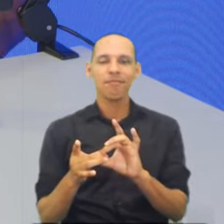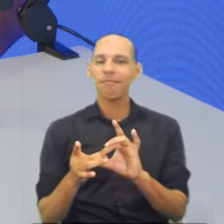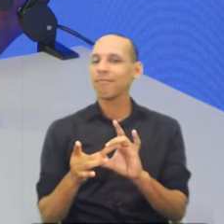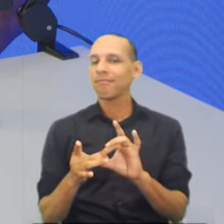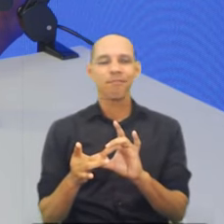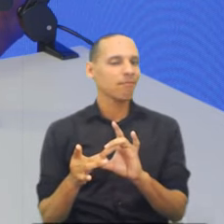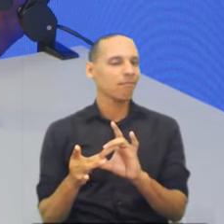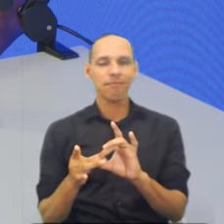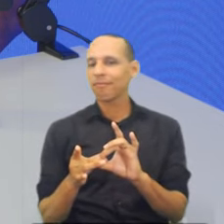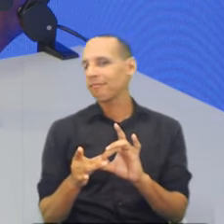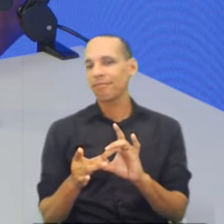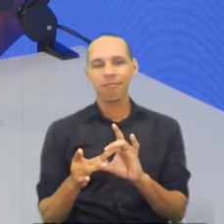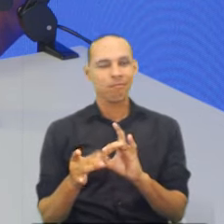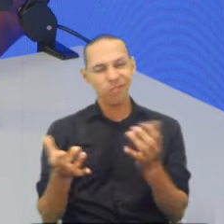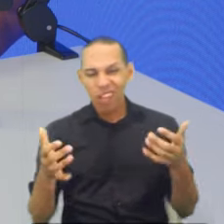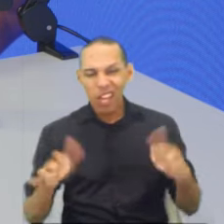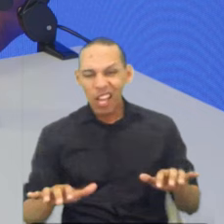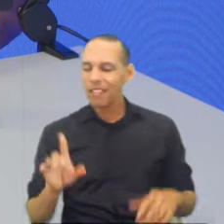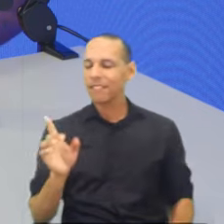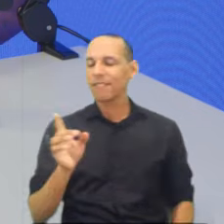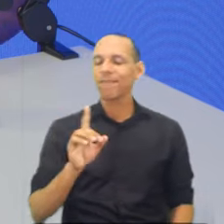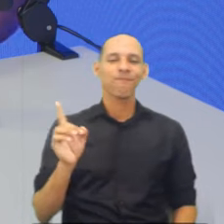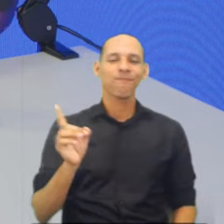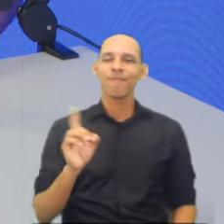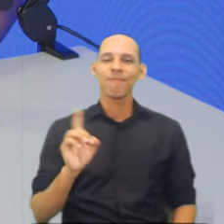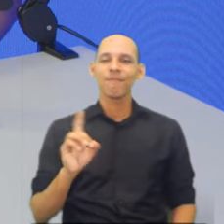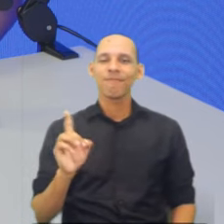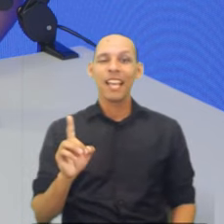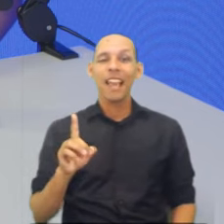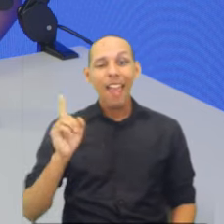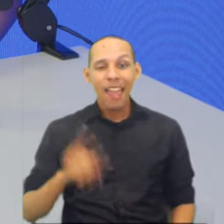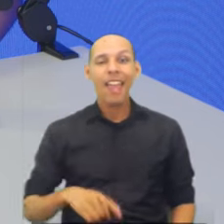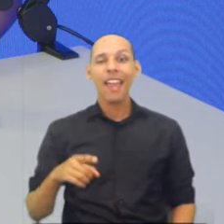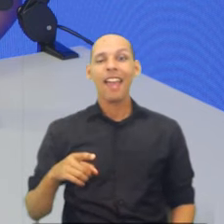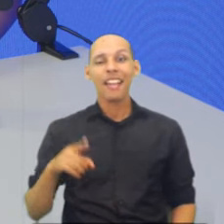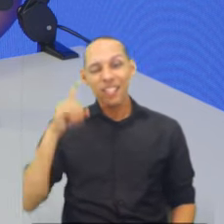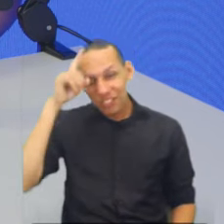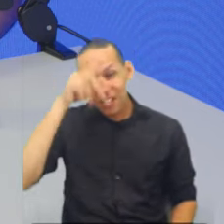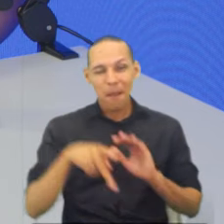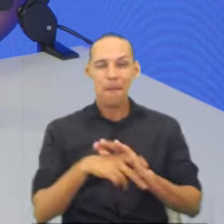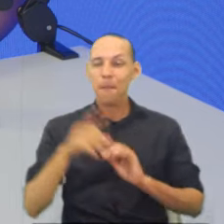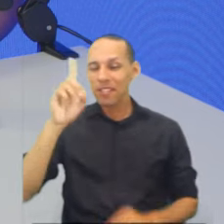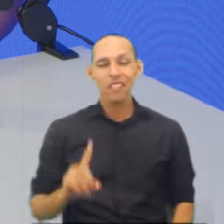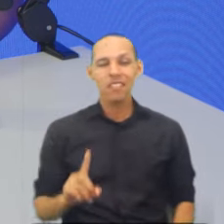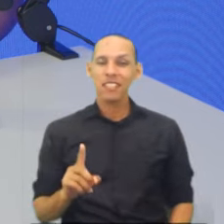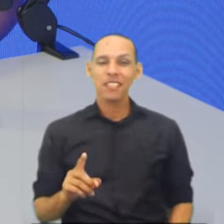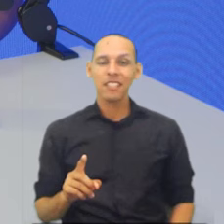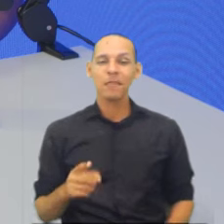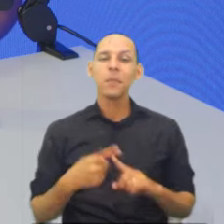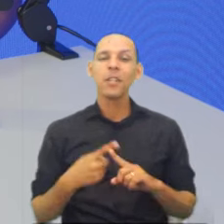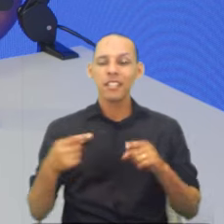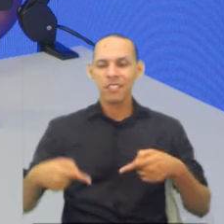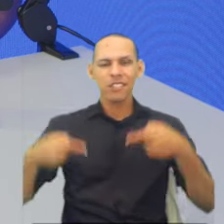que não é só não querer se unir essa diversidade das deficiências também dificultam Porque de fato os